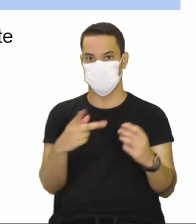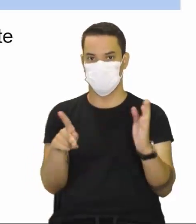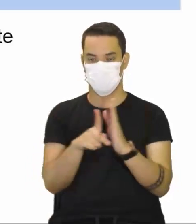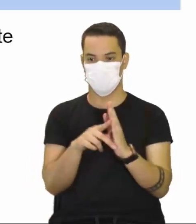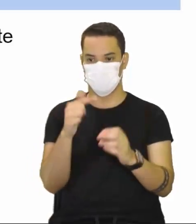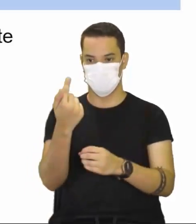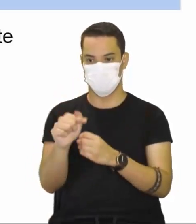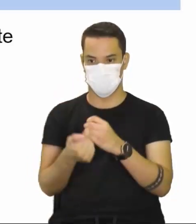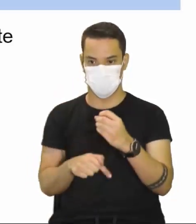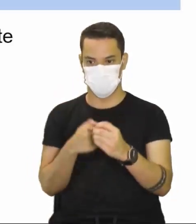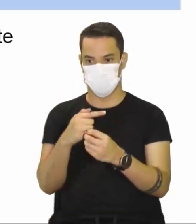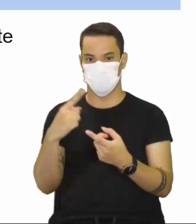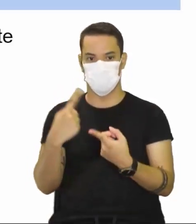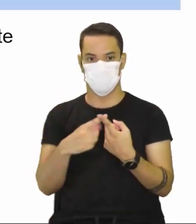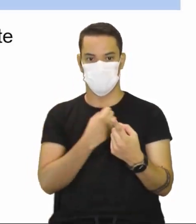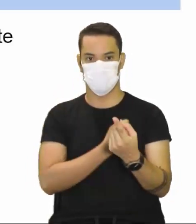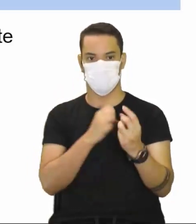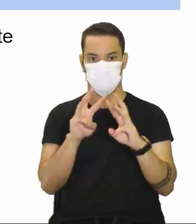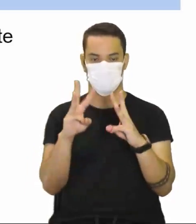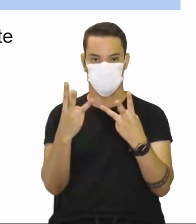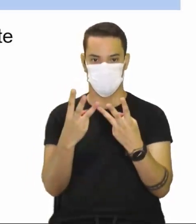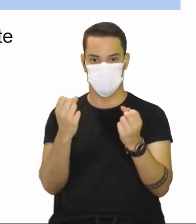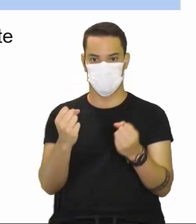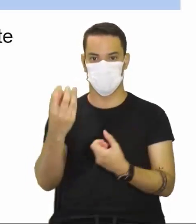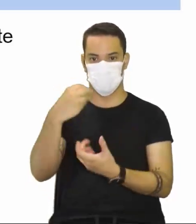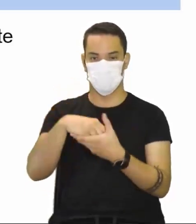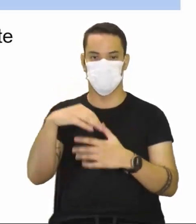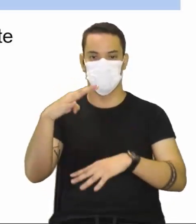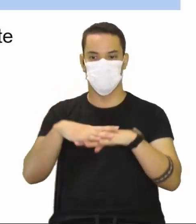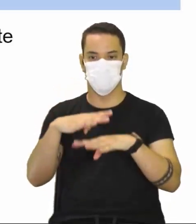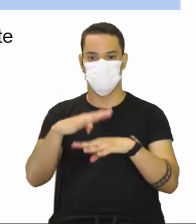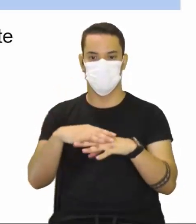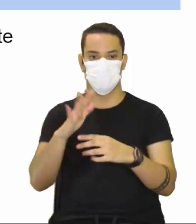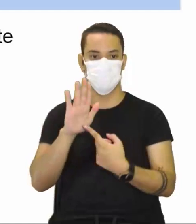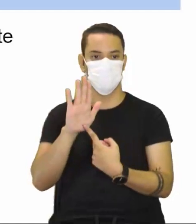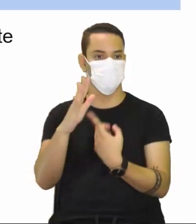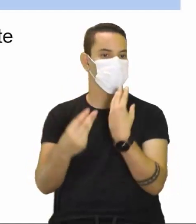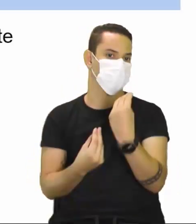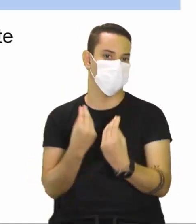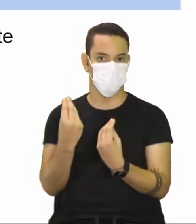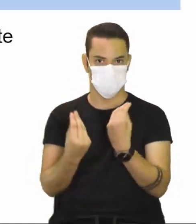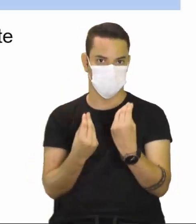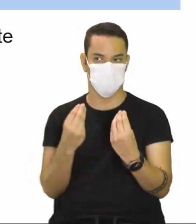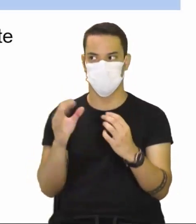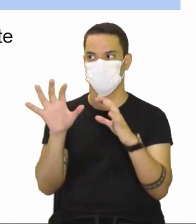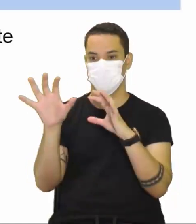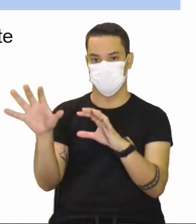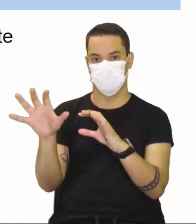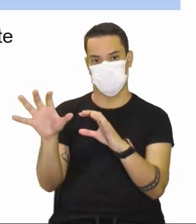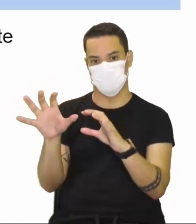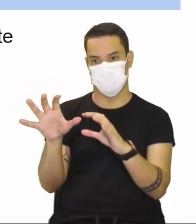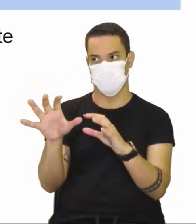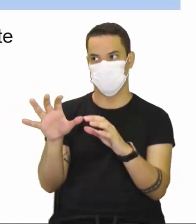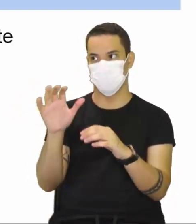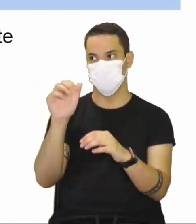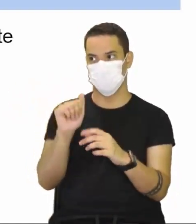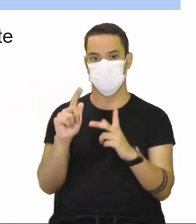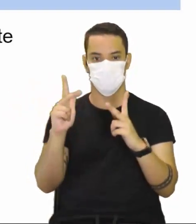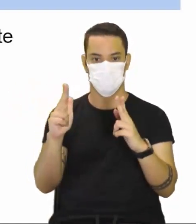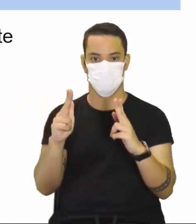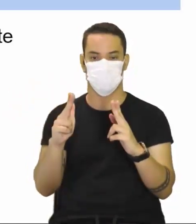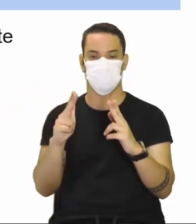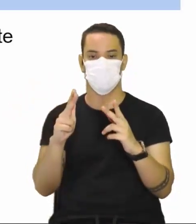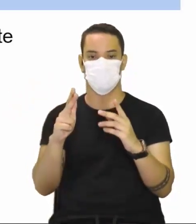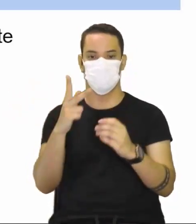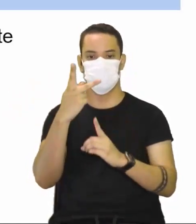átomo. O número de massa pode ser expresso matematicamente da seguinte maneira: A é igual a